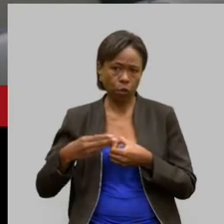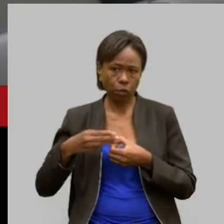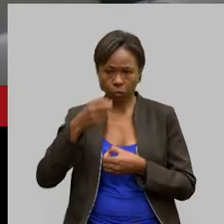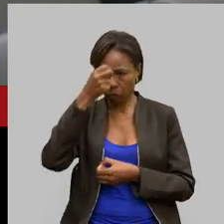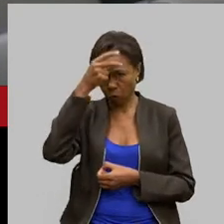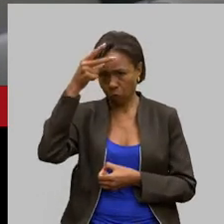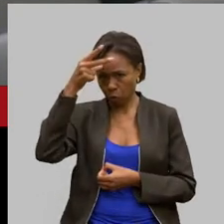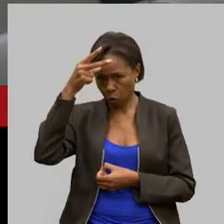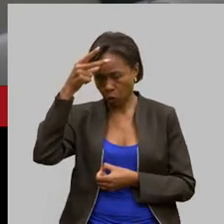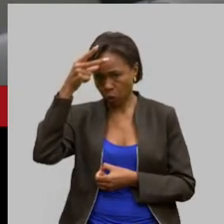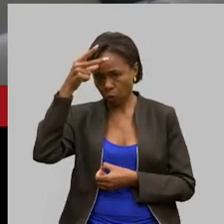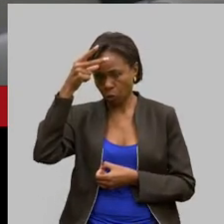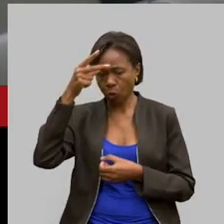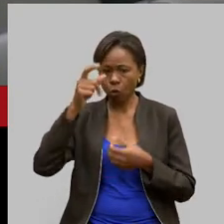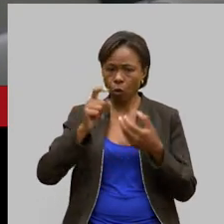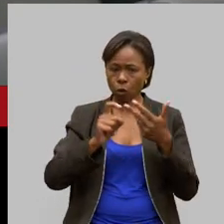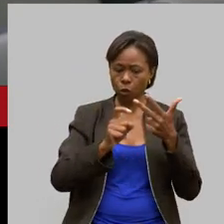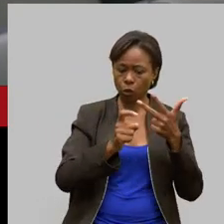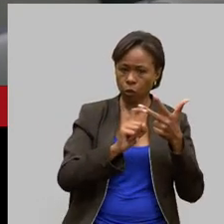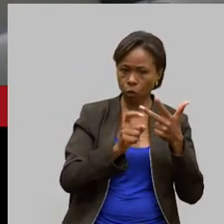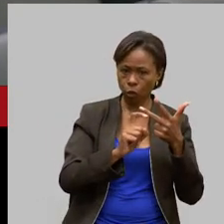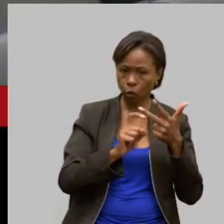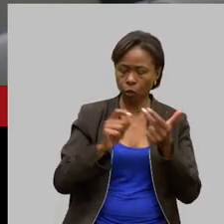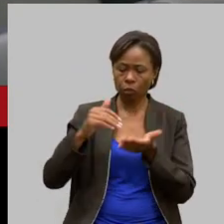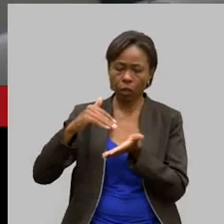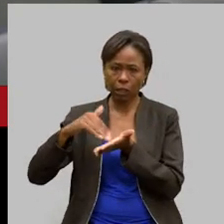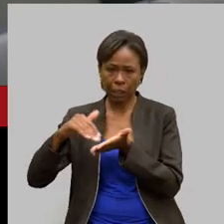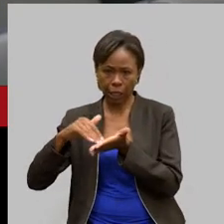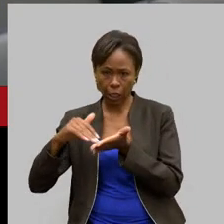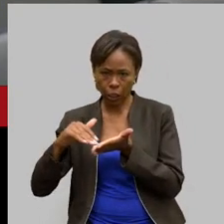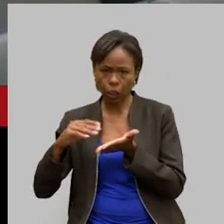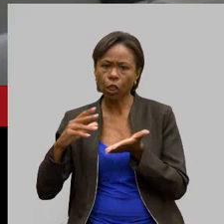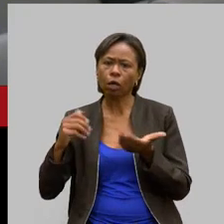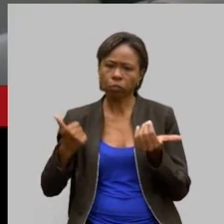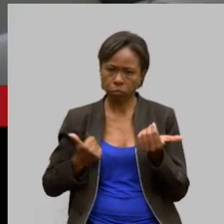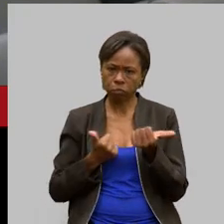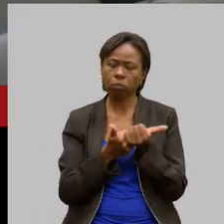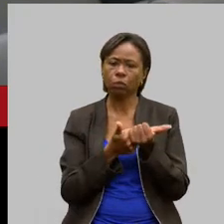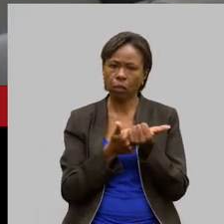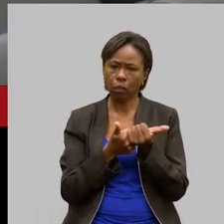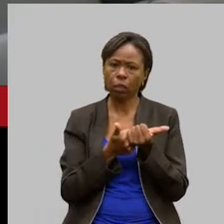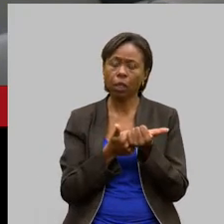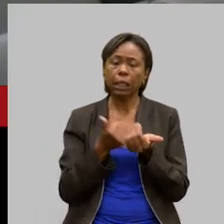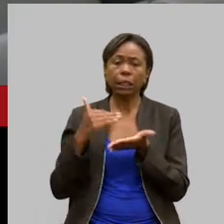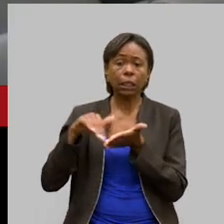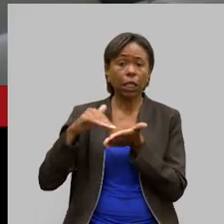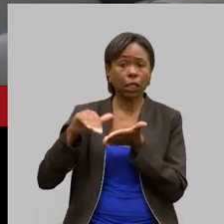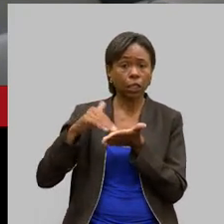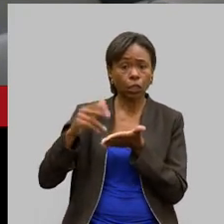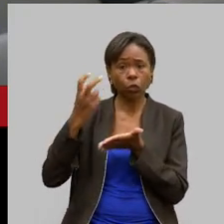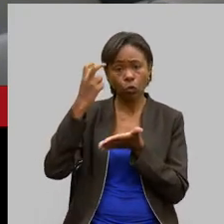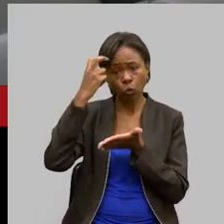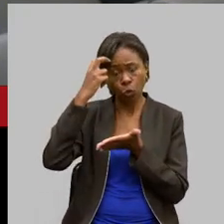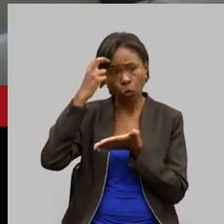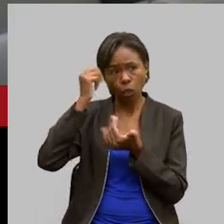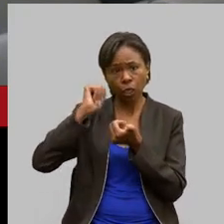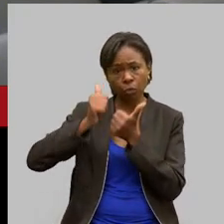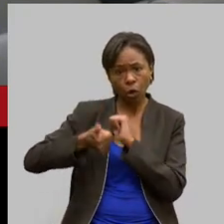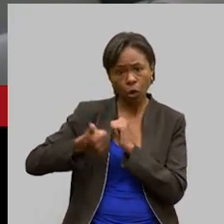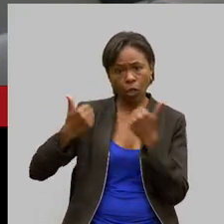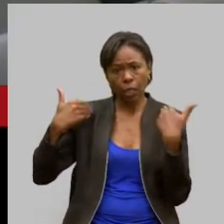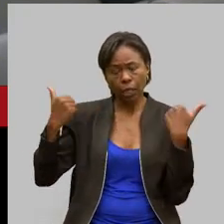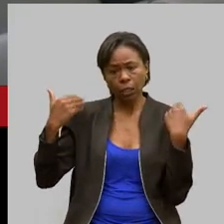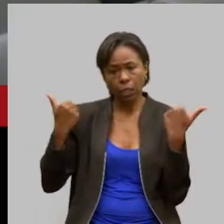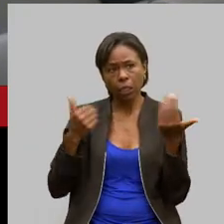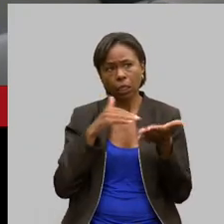Executivo as secretarias do município eh Secretaria de Cultura e esporte lazer Secretaria de Educação